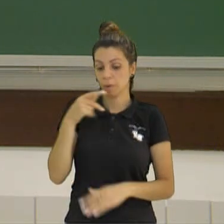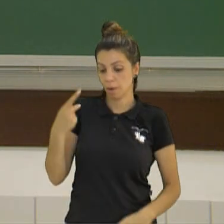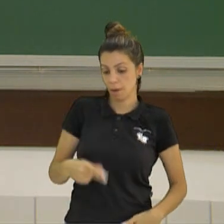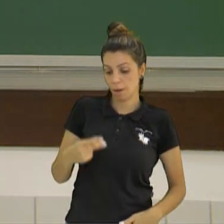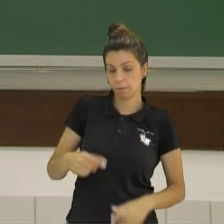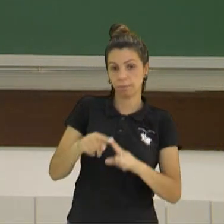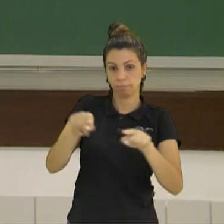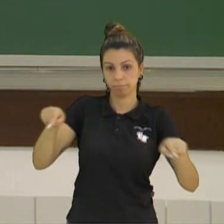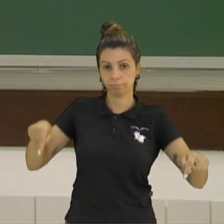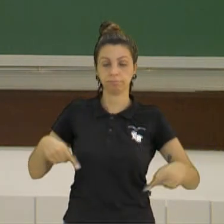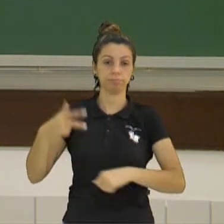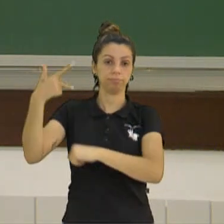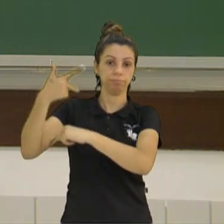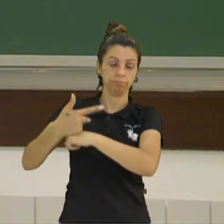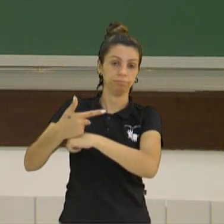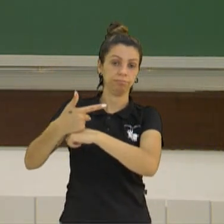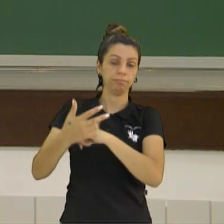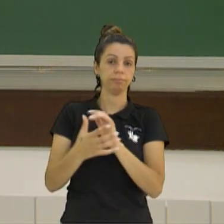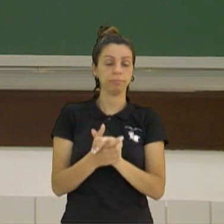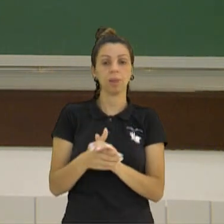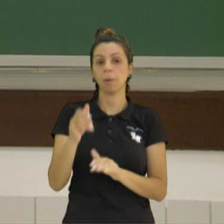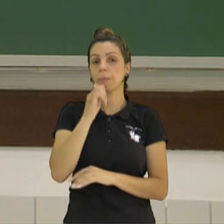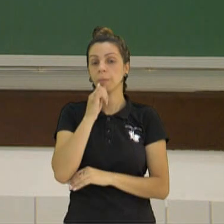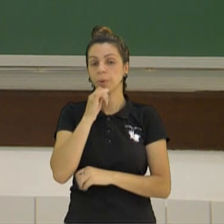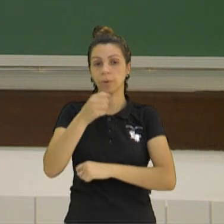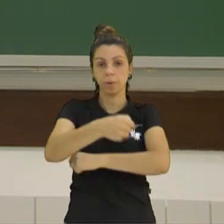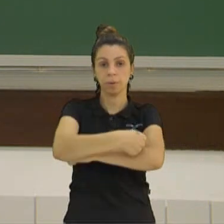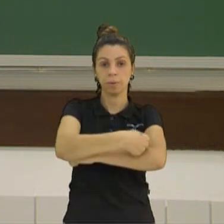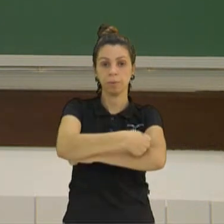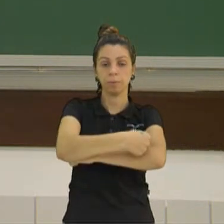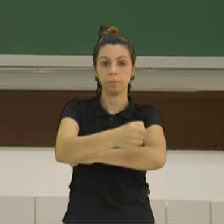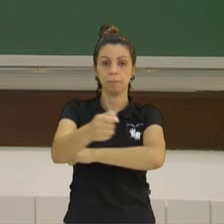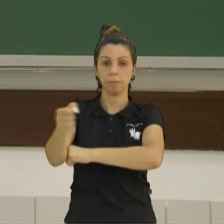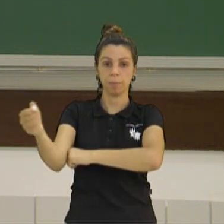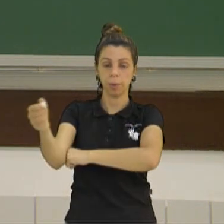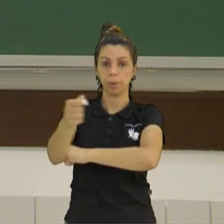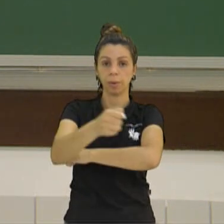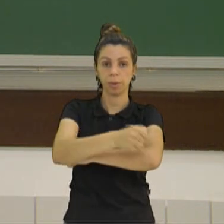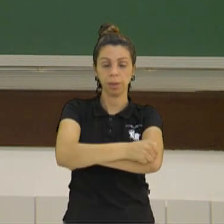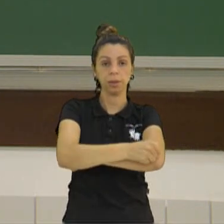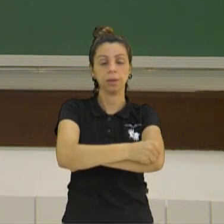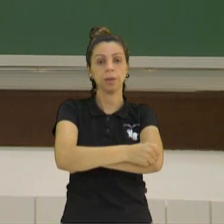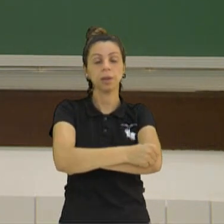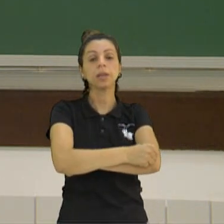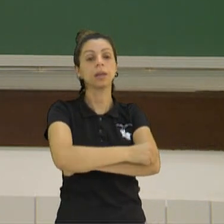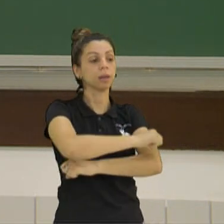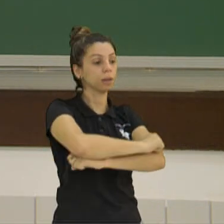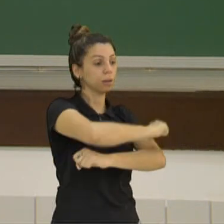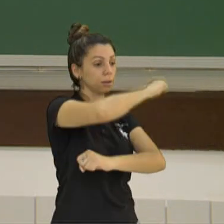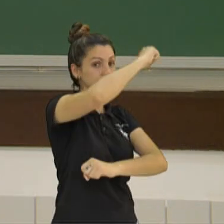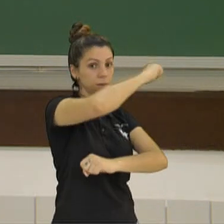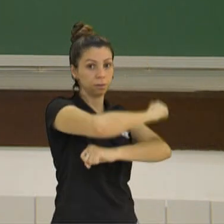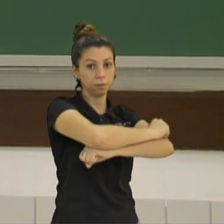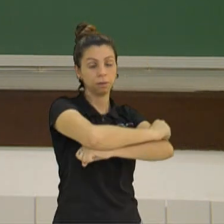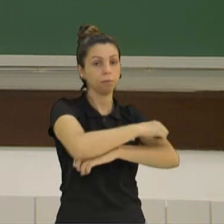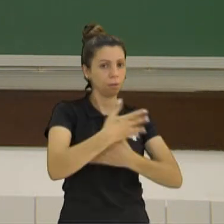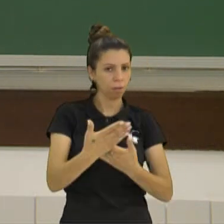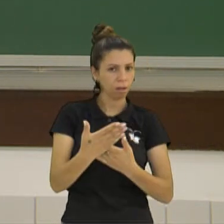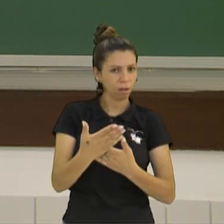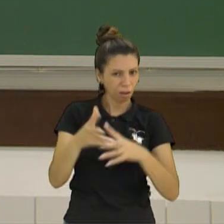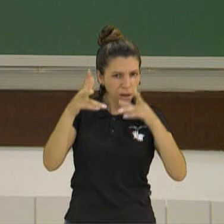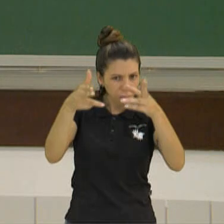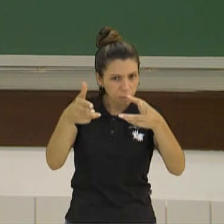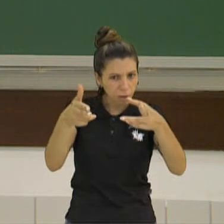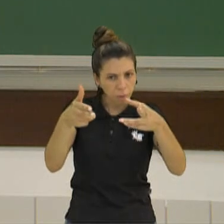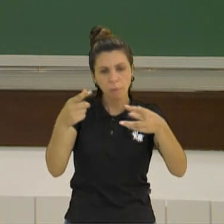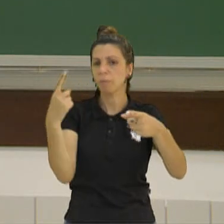gravando, a quantidade de portas e a quantidade de janelas são grandezas proporcionais? Não.